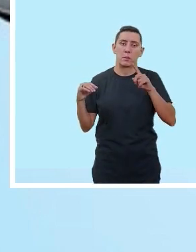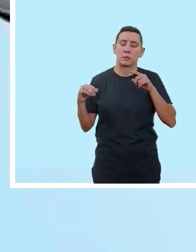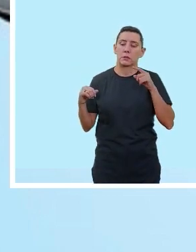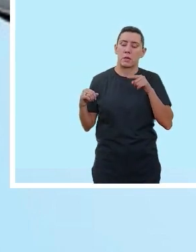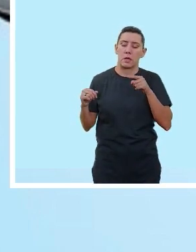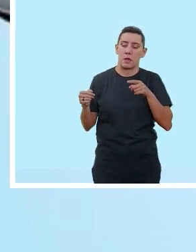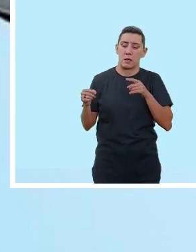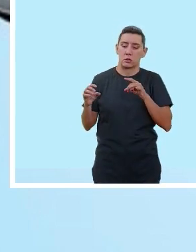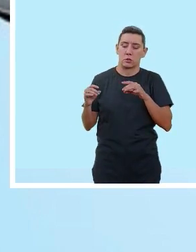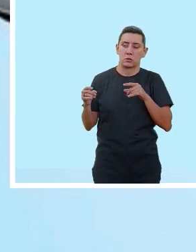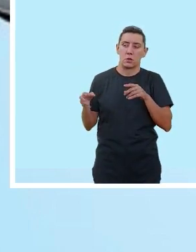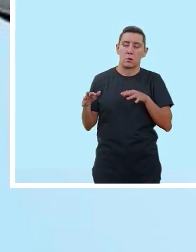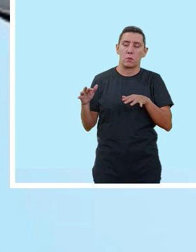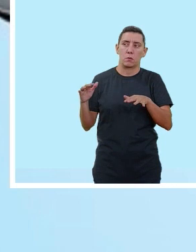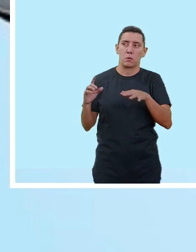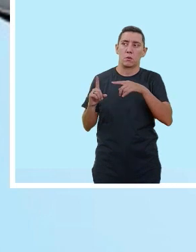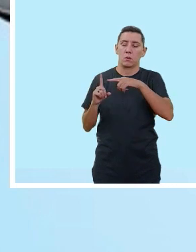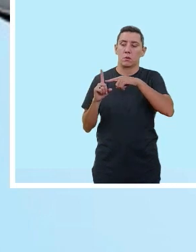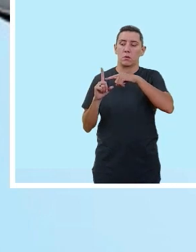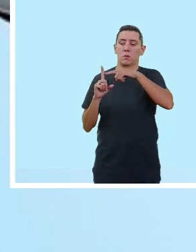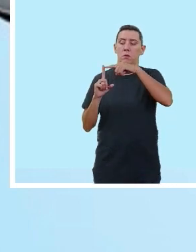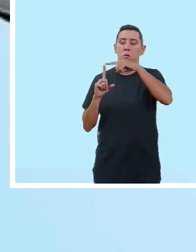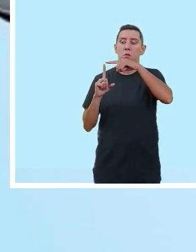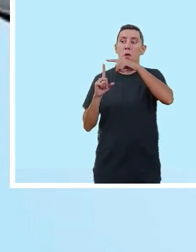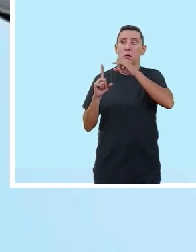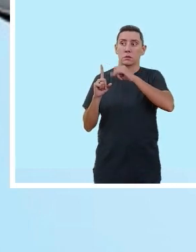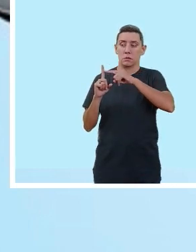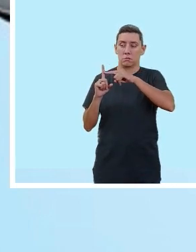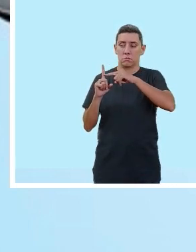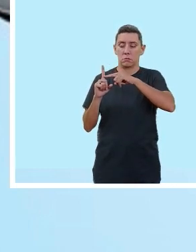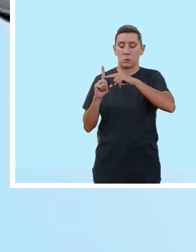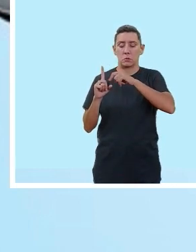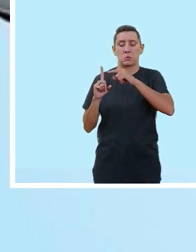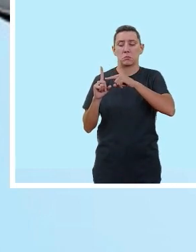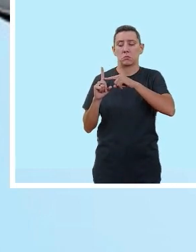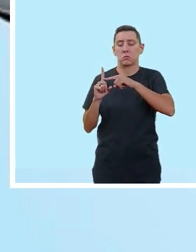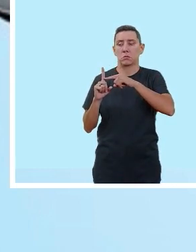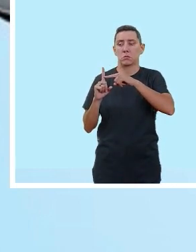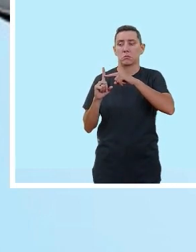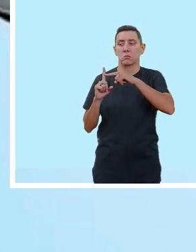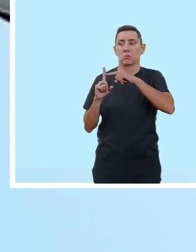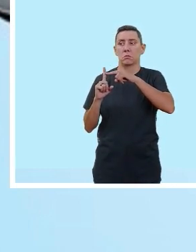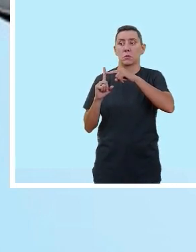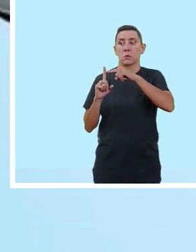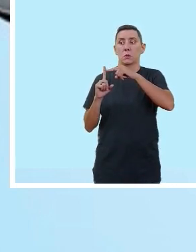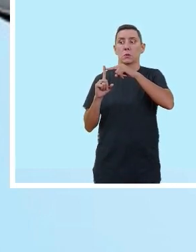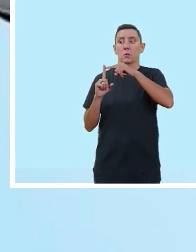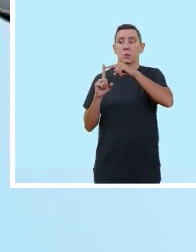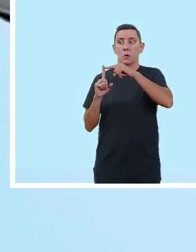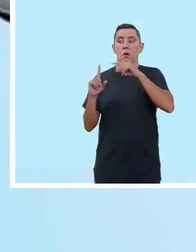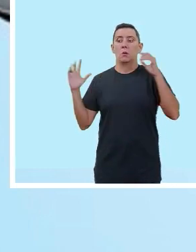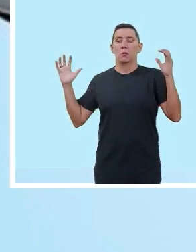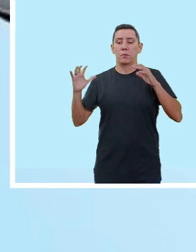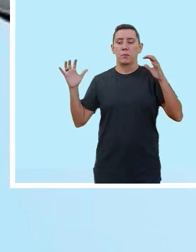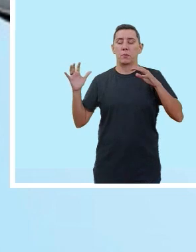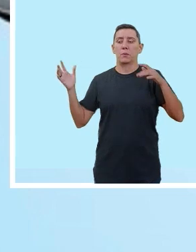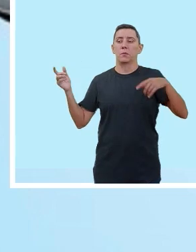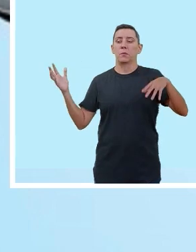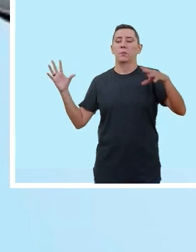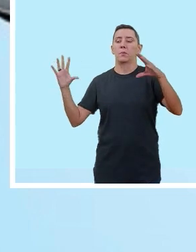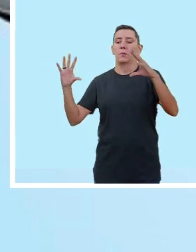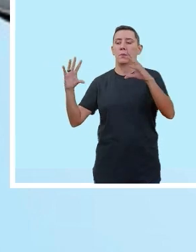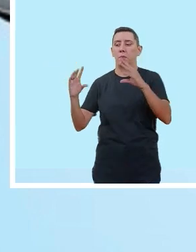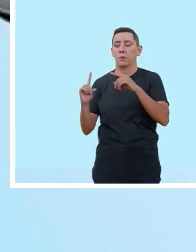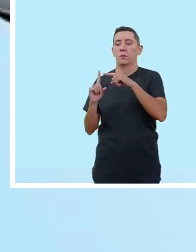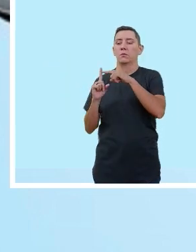e colocando um grande fluxo de ar frio dentro do ambiente quando não é necessário. E com isso, com esse exemplo prático, a